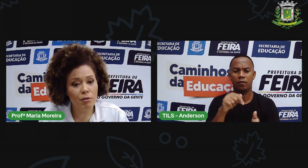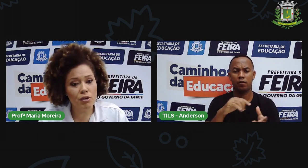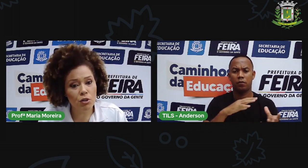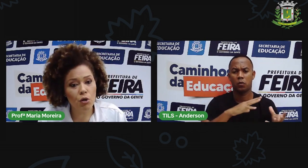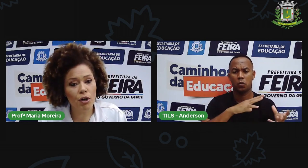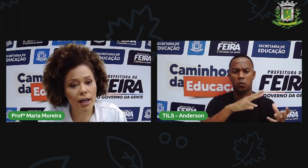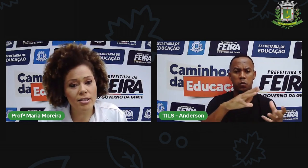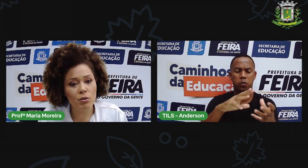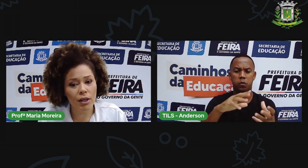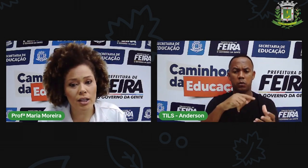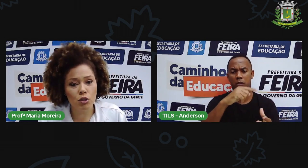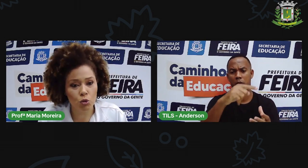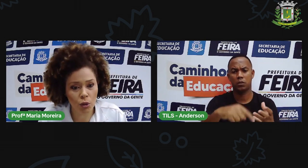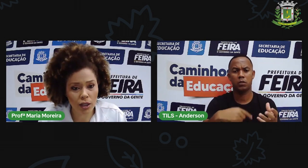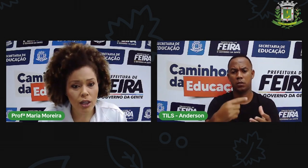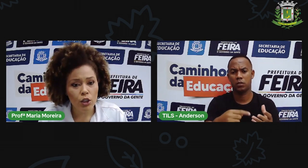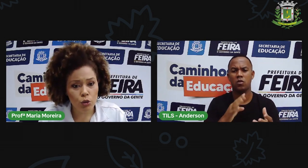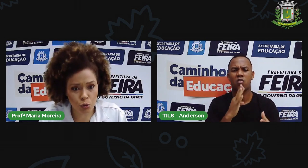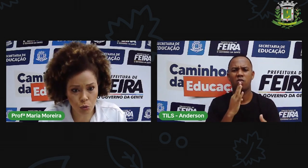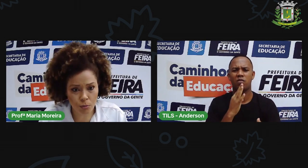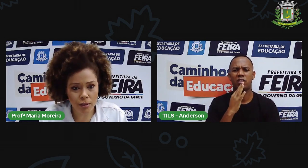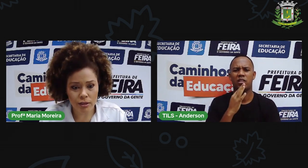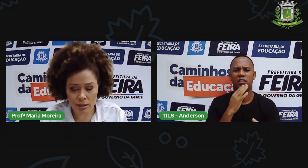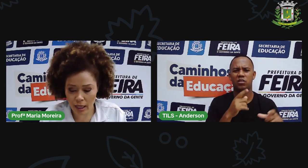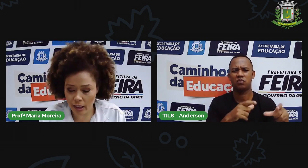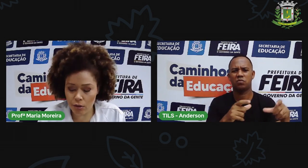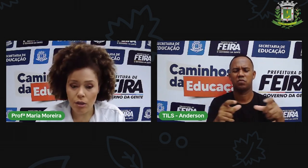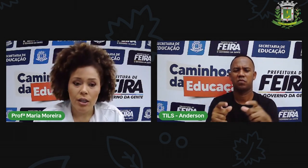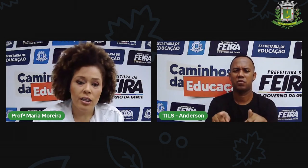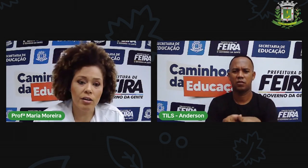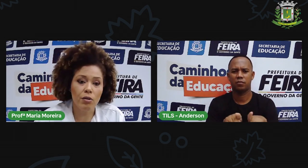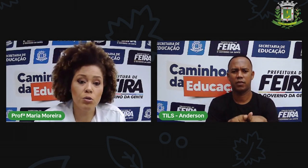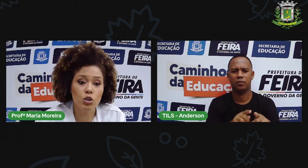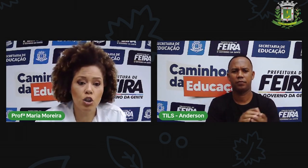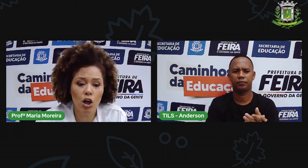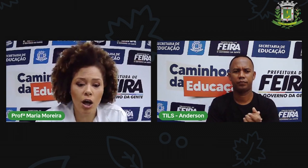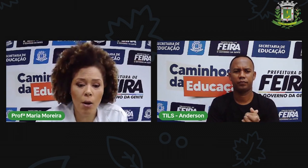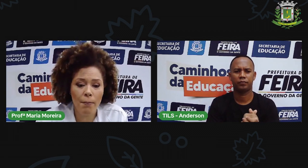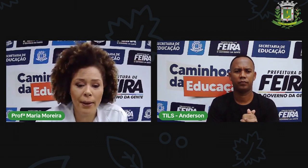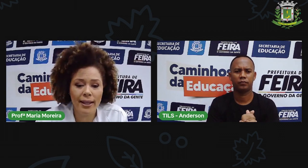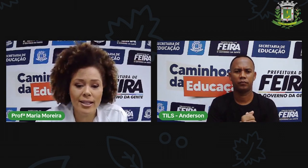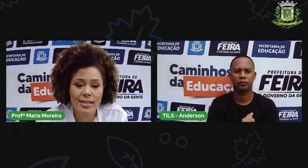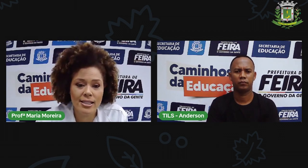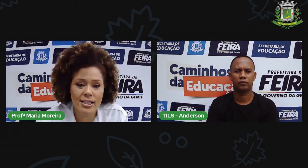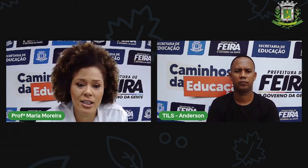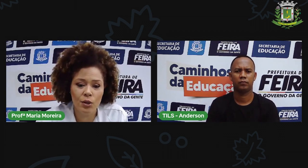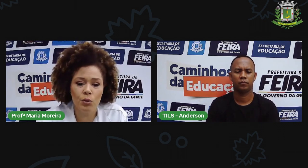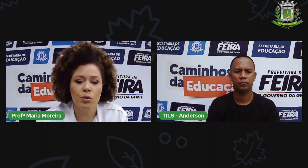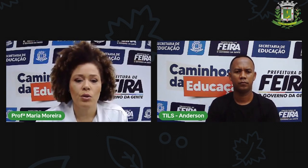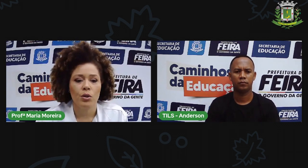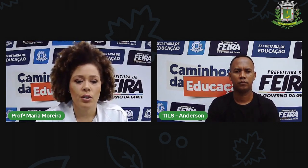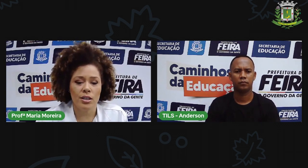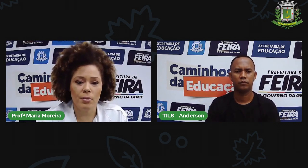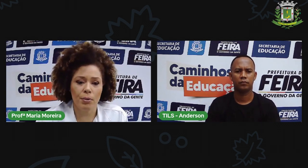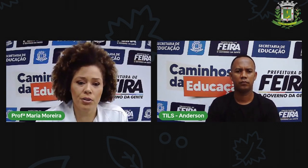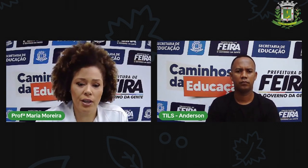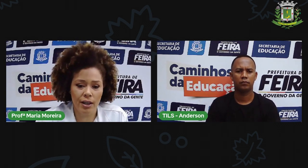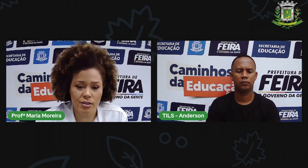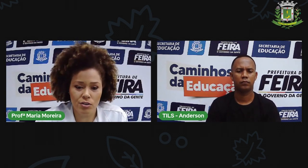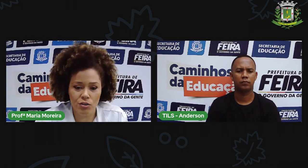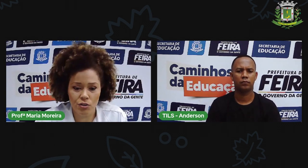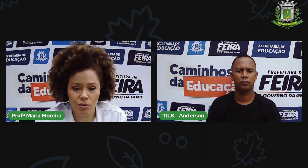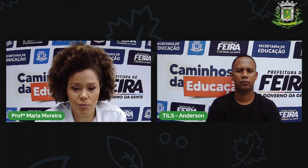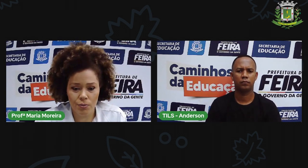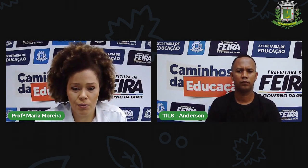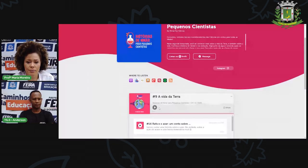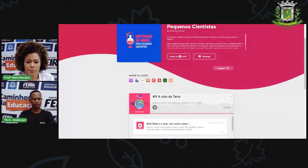cada professor conhece o que é a sua turma. Certo? Então, vamos só a um pedacinho desse